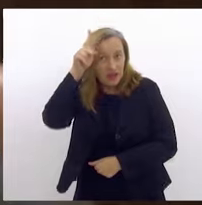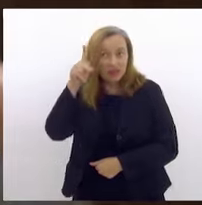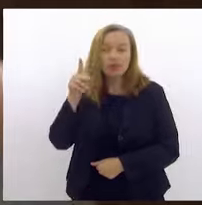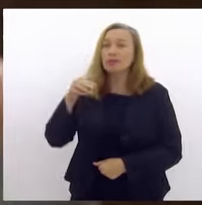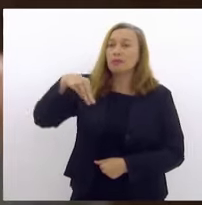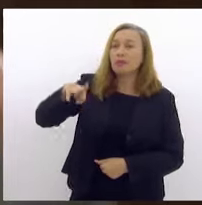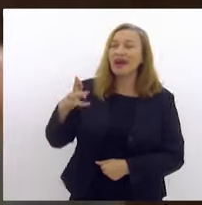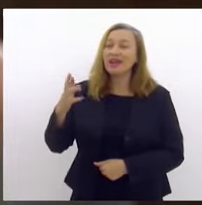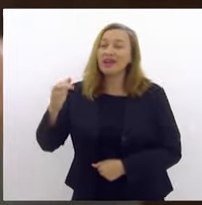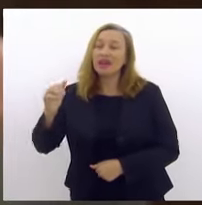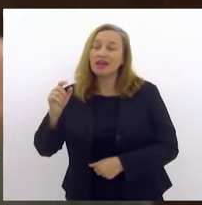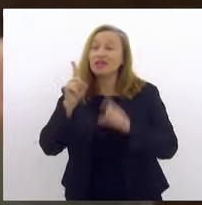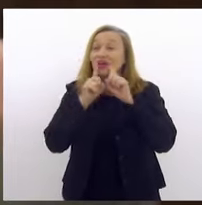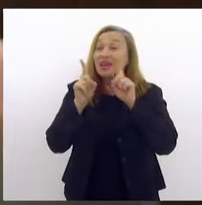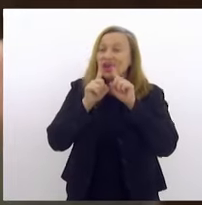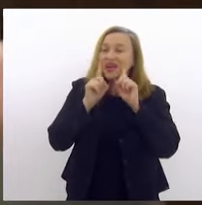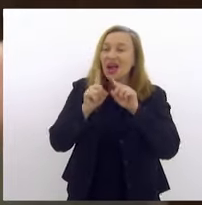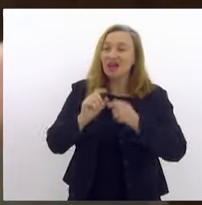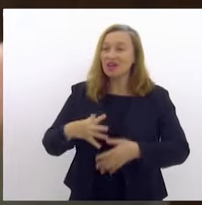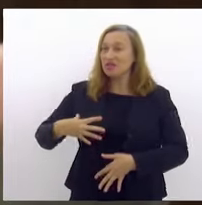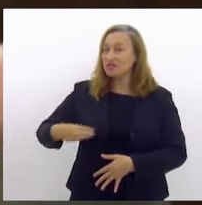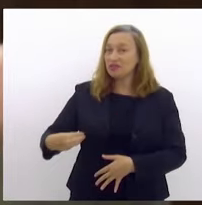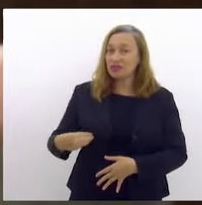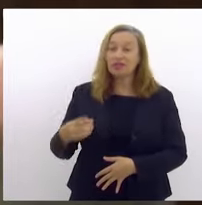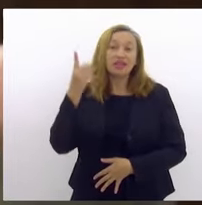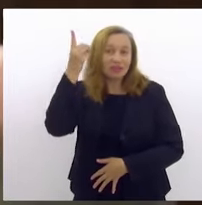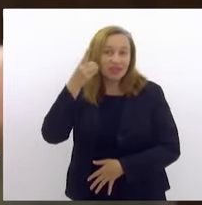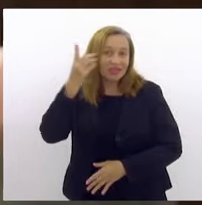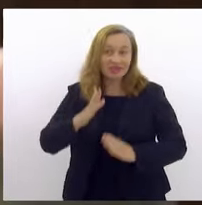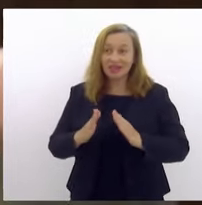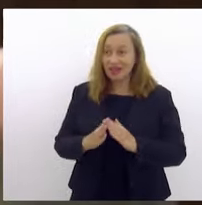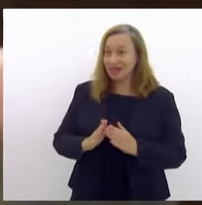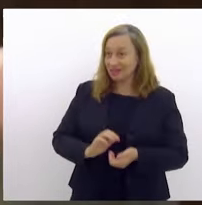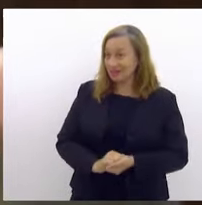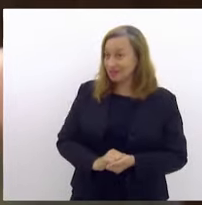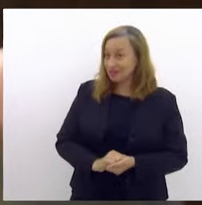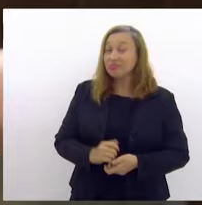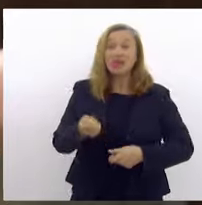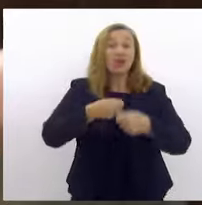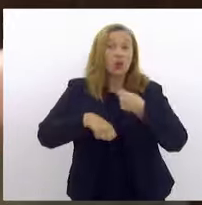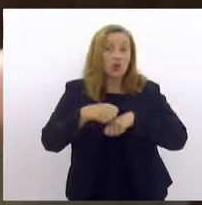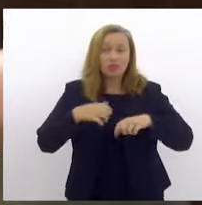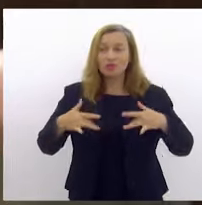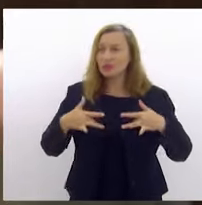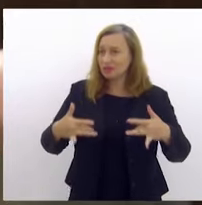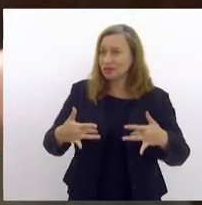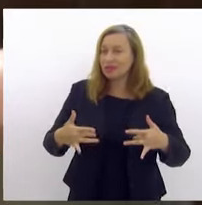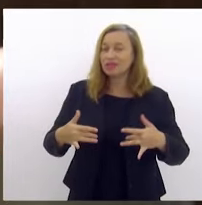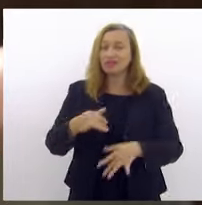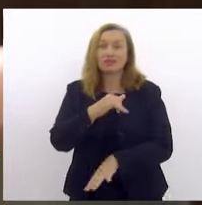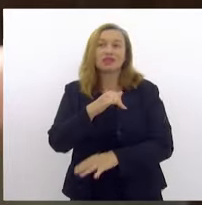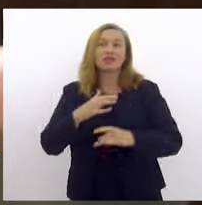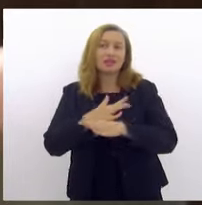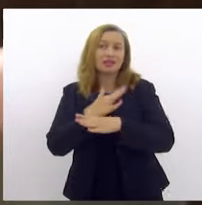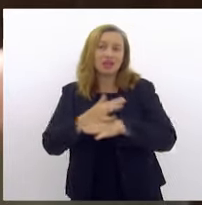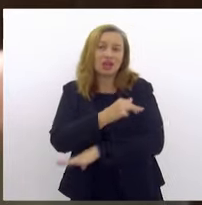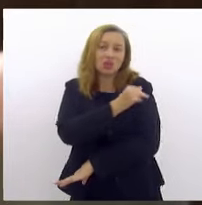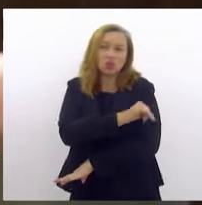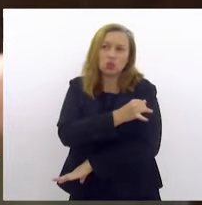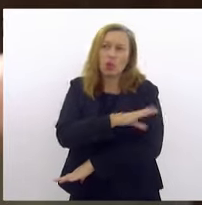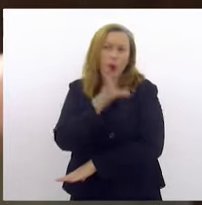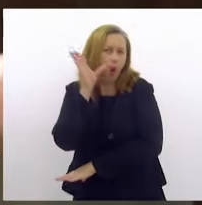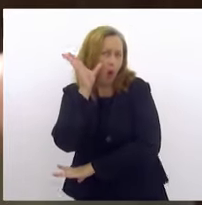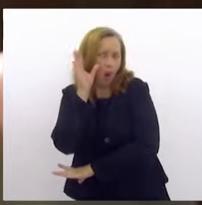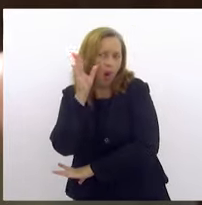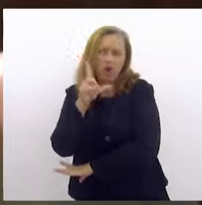casa, que se licenciou para assumir a Secretaria de Economia Solidária na cidade do Rio de Janeiro. Que interesse